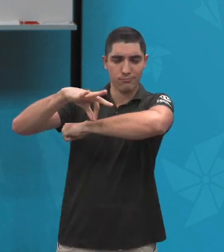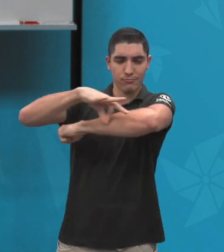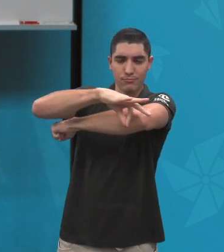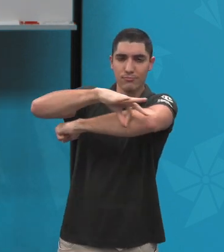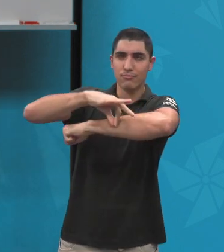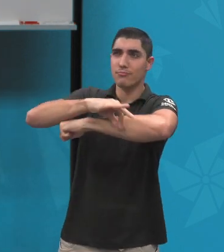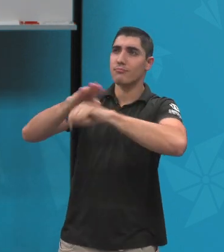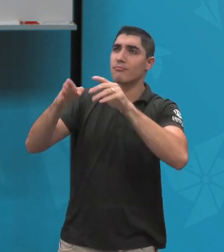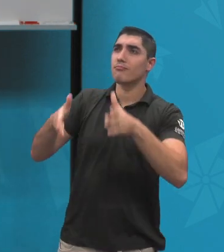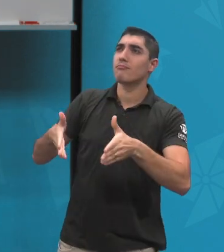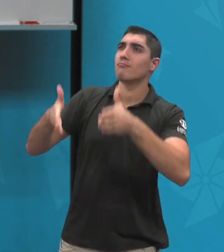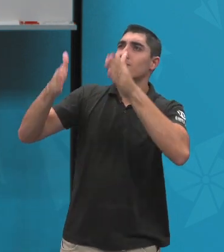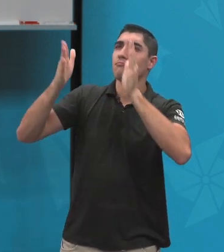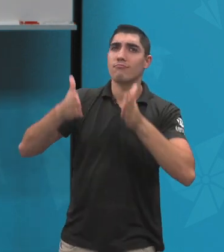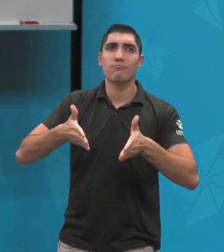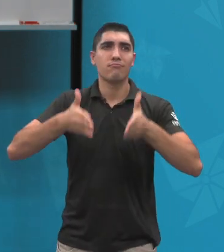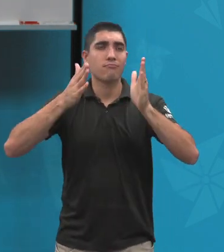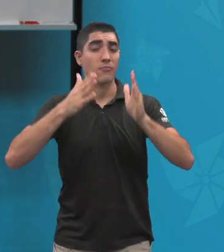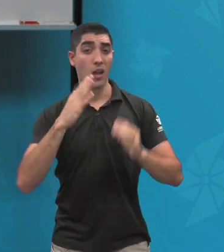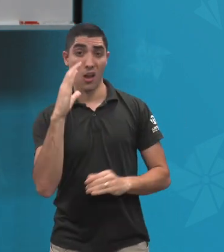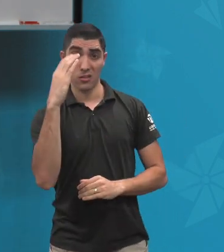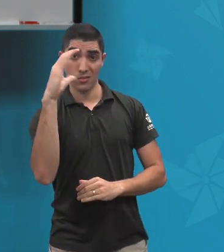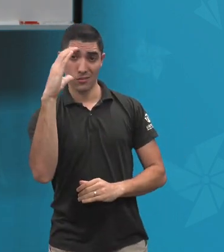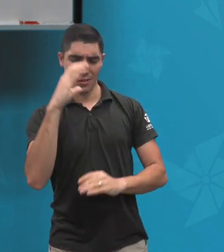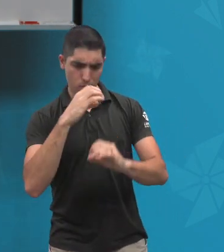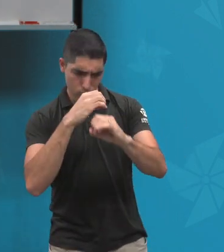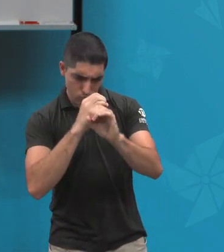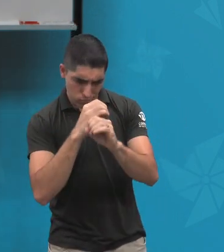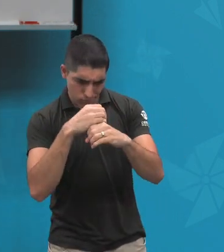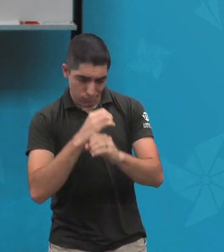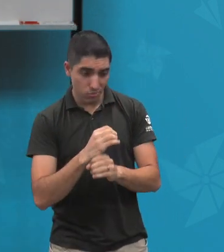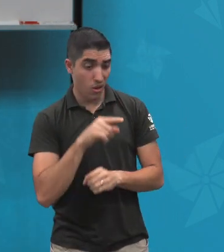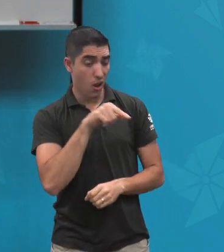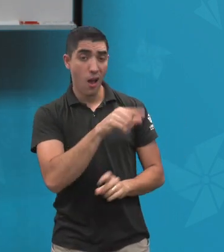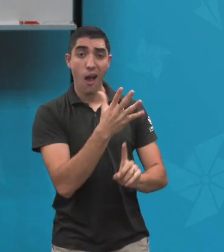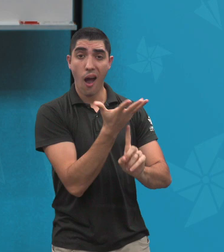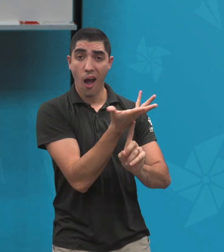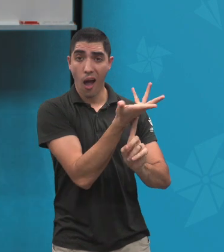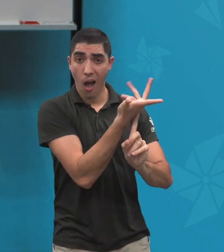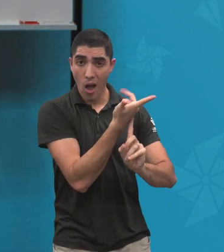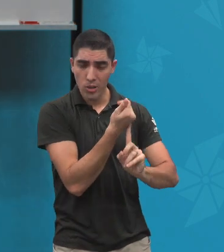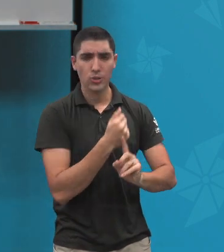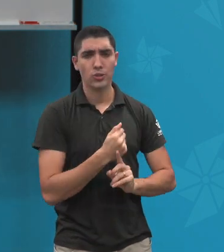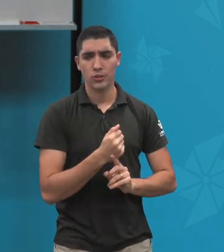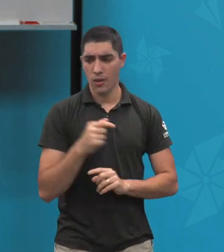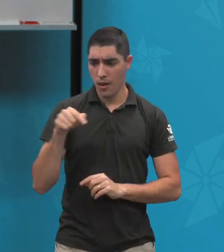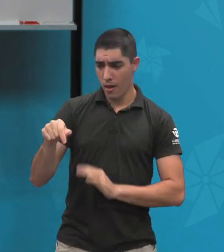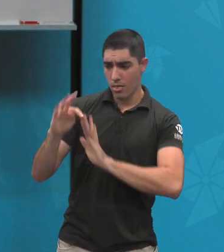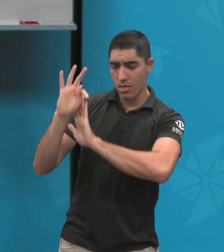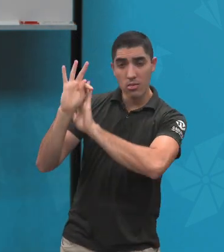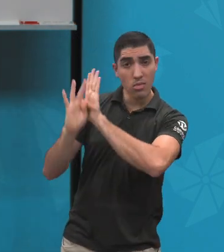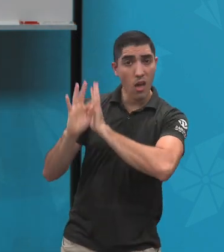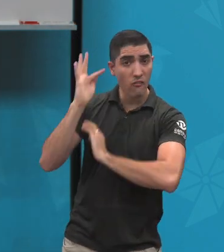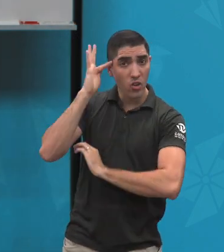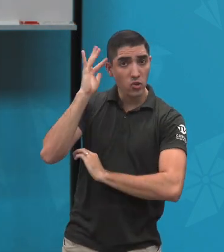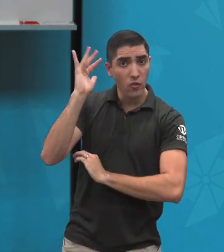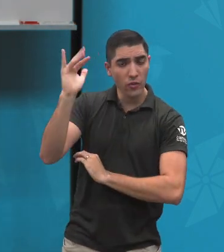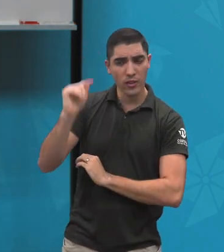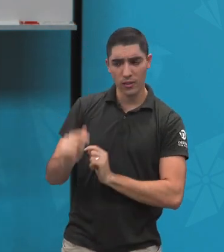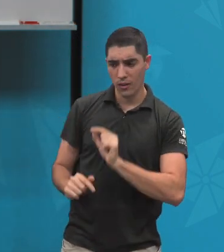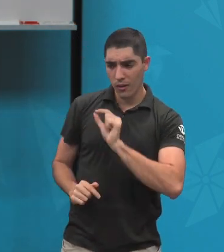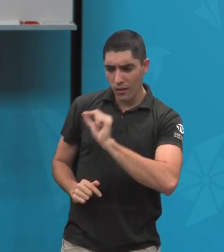arquitetura, nas ciências, nas artes de um modo em geral, nos próprios textos